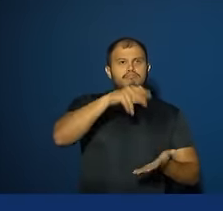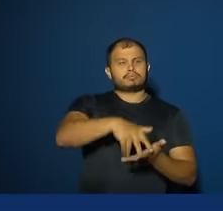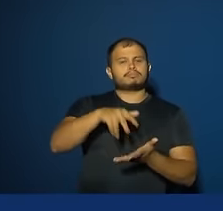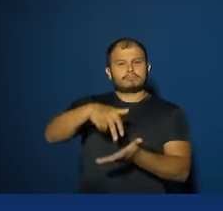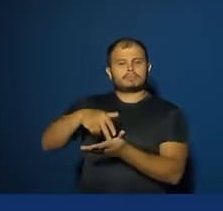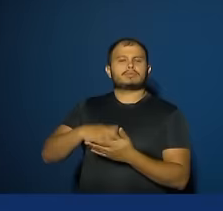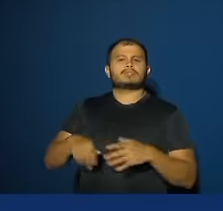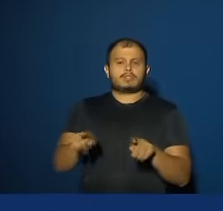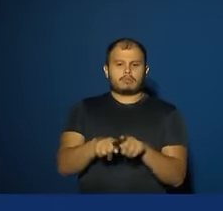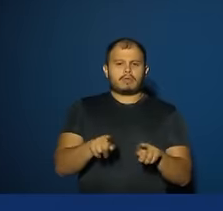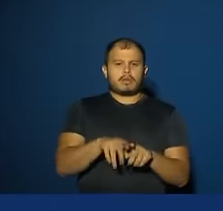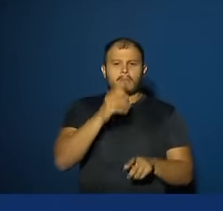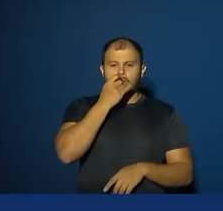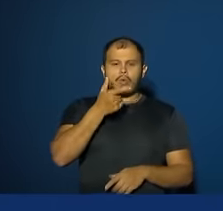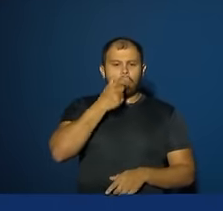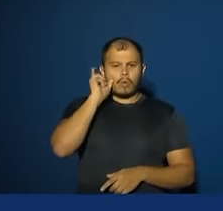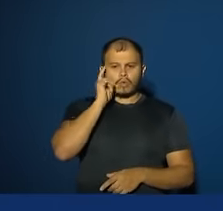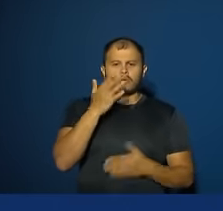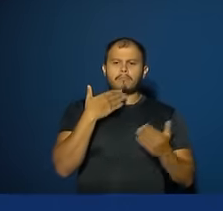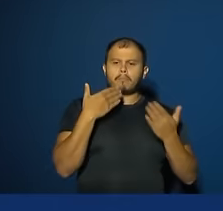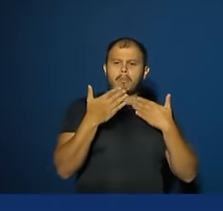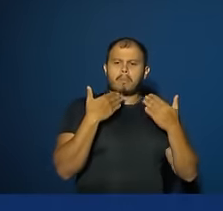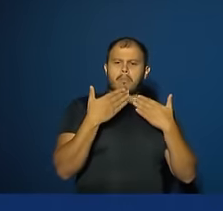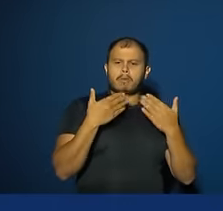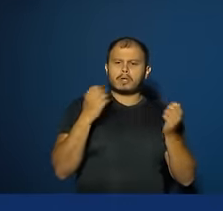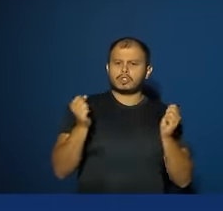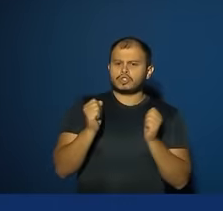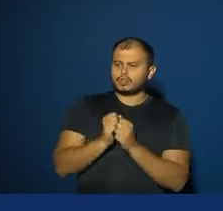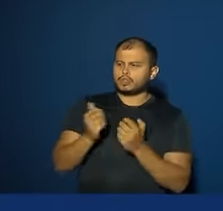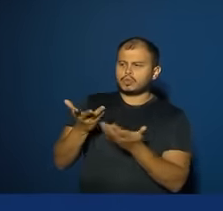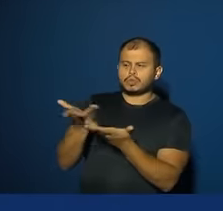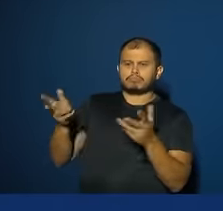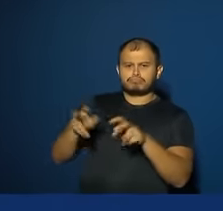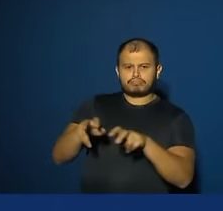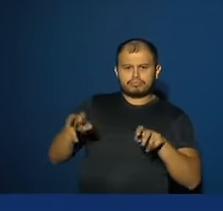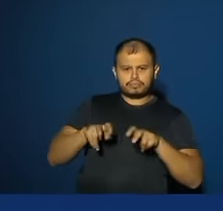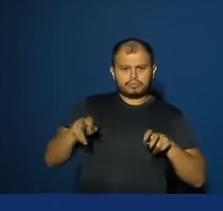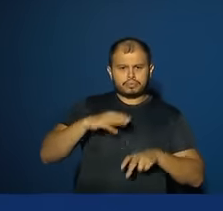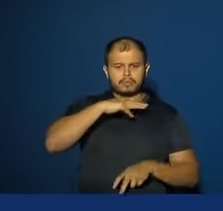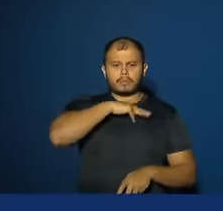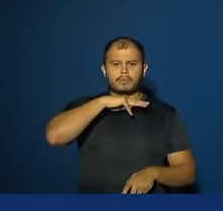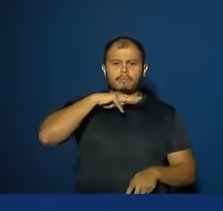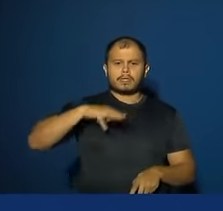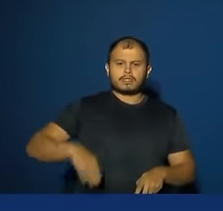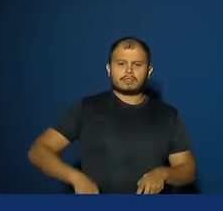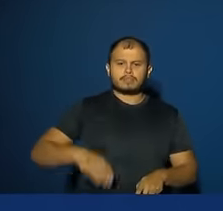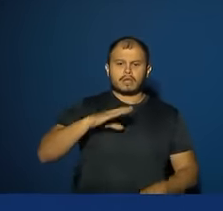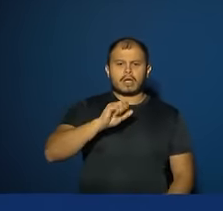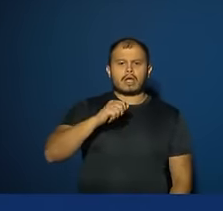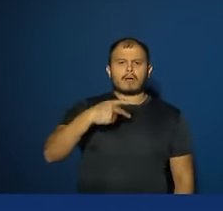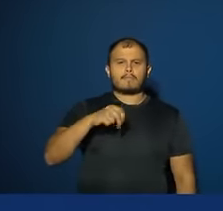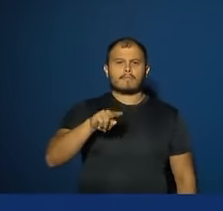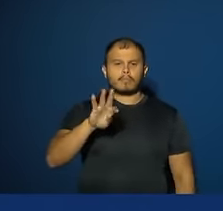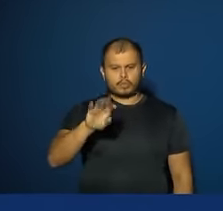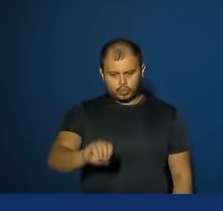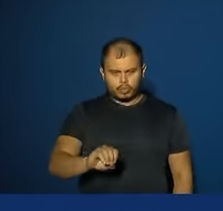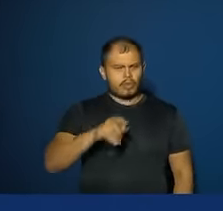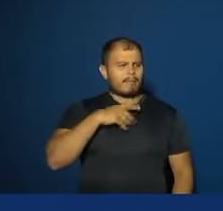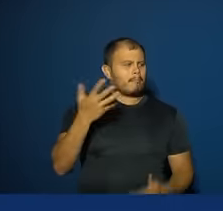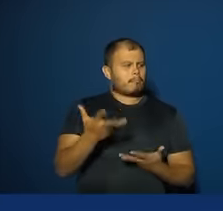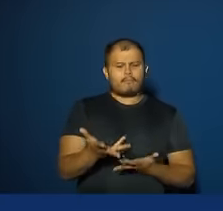é muito boa né on eu bati um papo aqui junto com a nossa audiência com o ministro Caputo né o totó Caputo que é